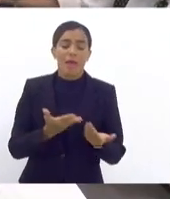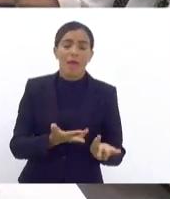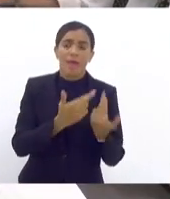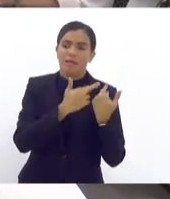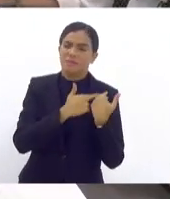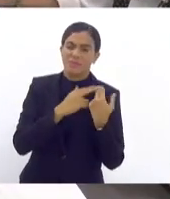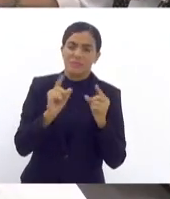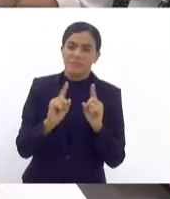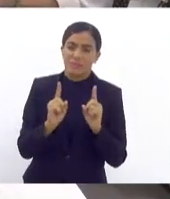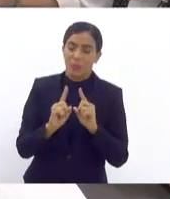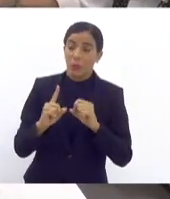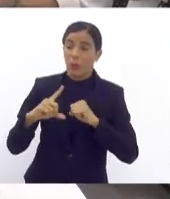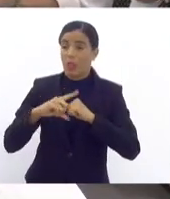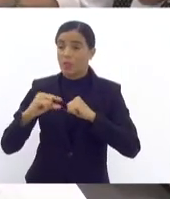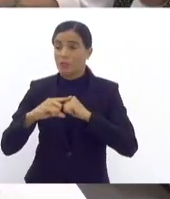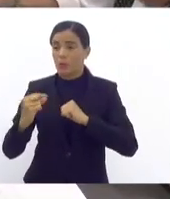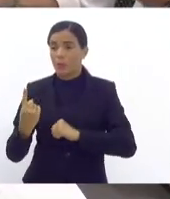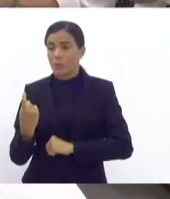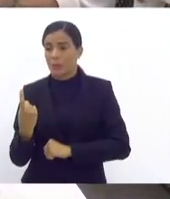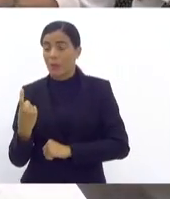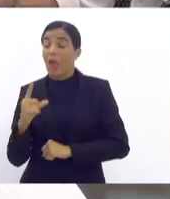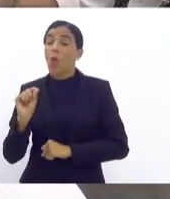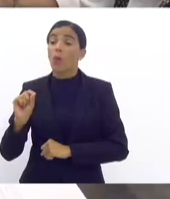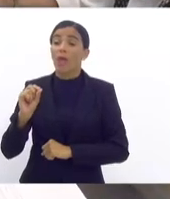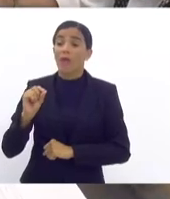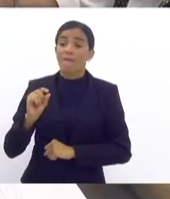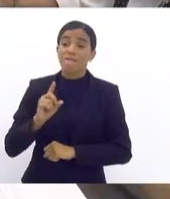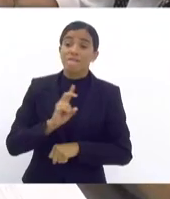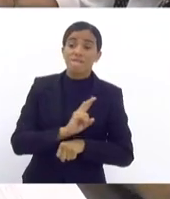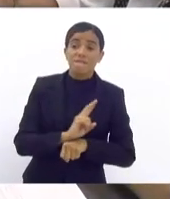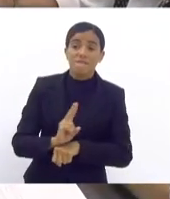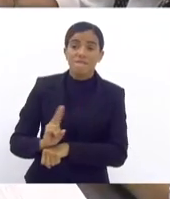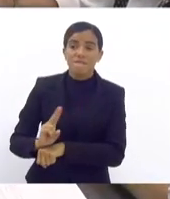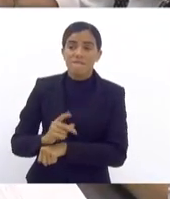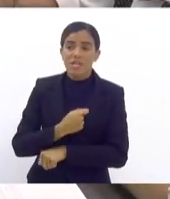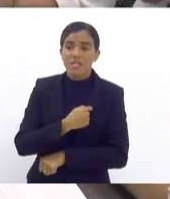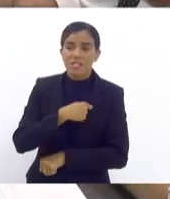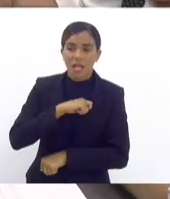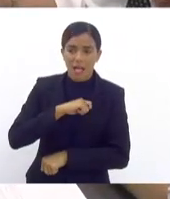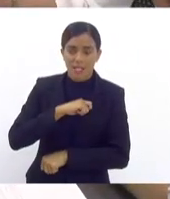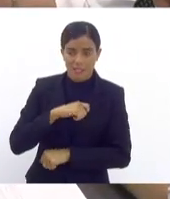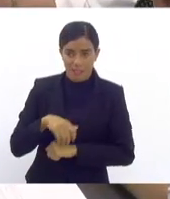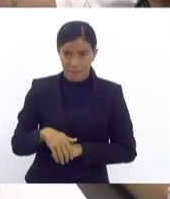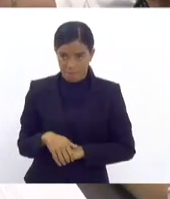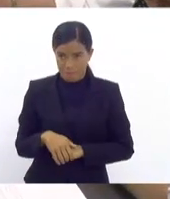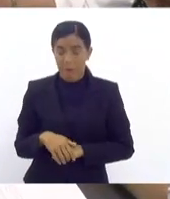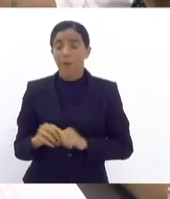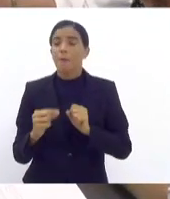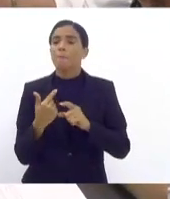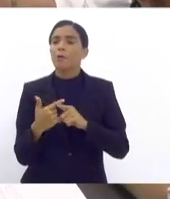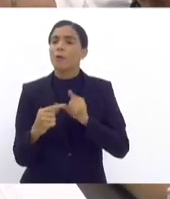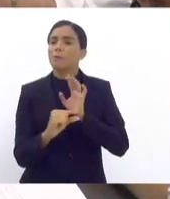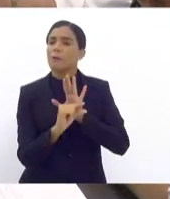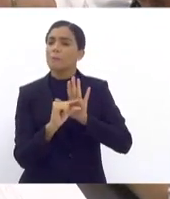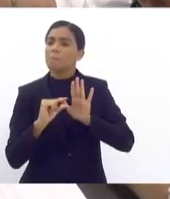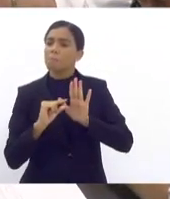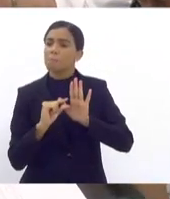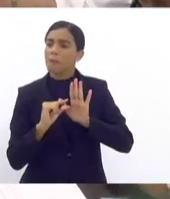seria a proposta no artigo 1º, mas é mais a de fiscalizar. Porque na emenda que estabelece